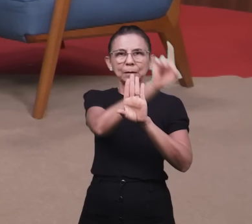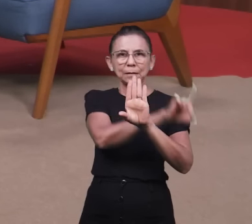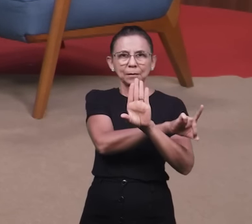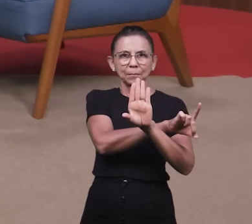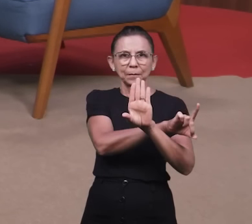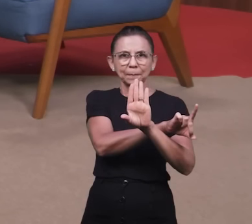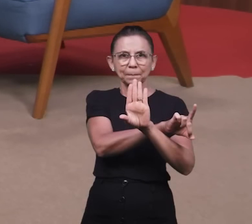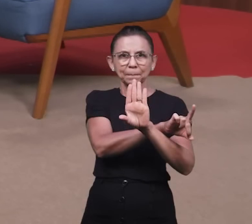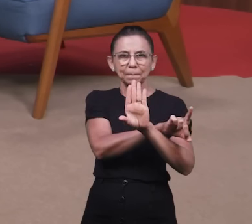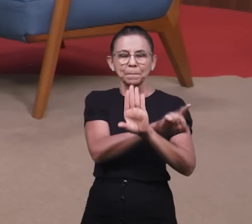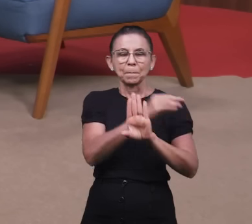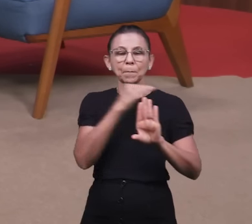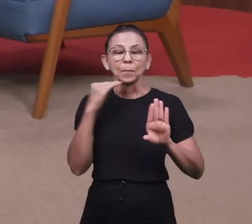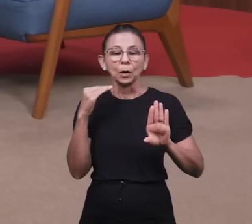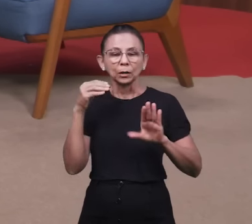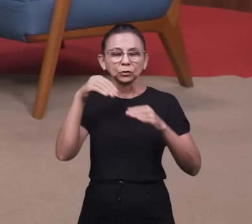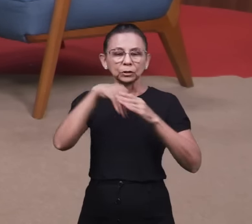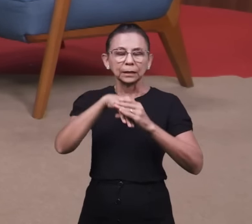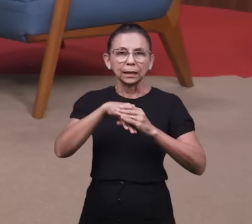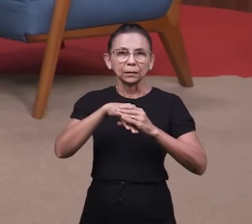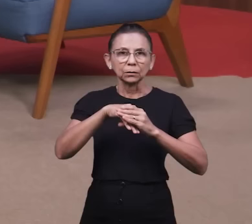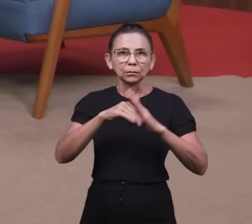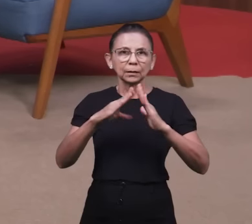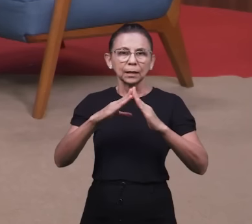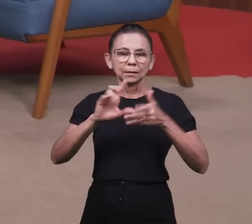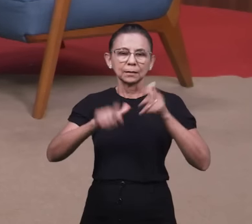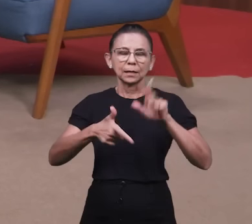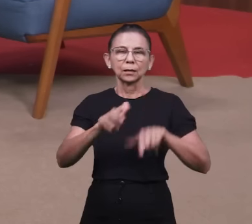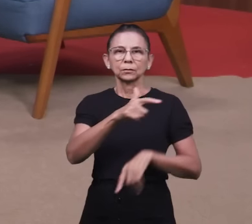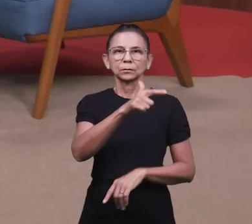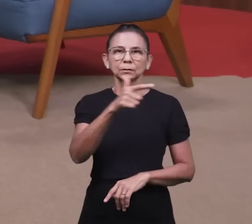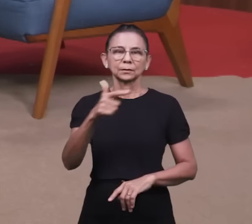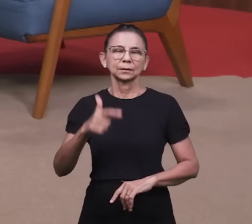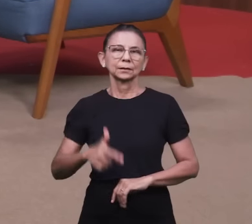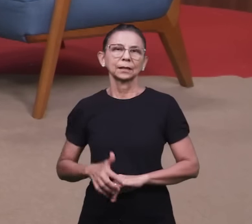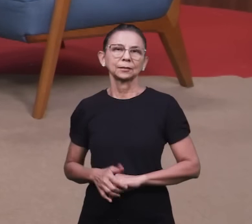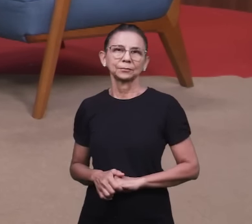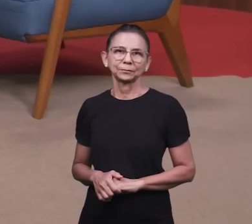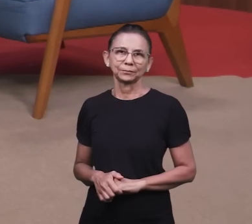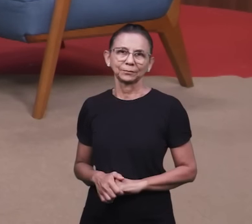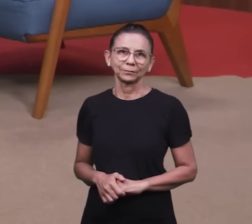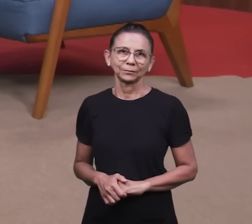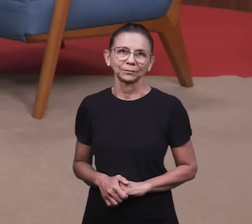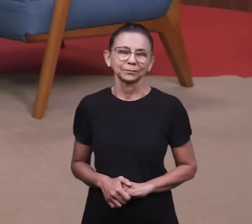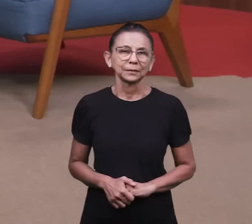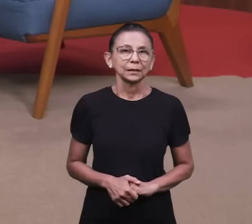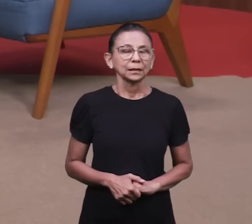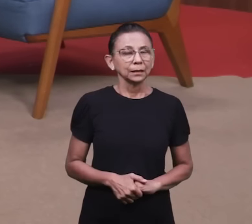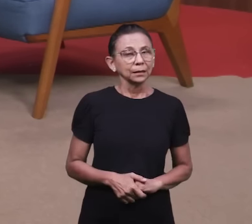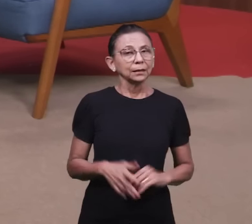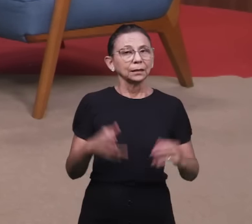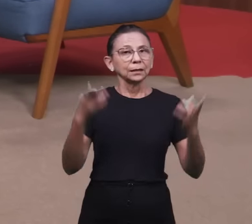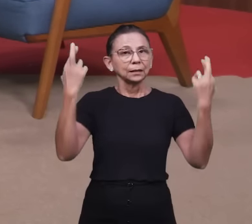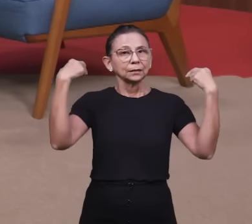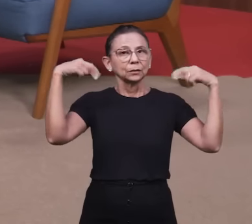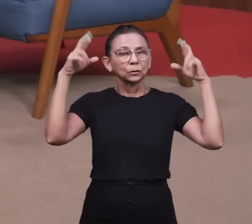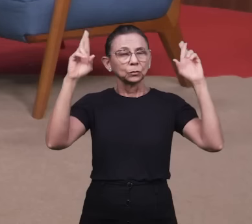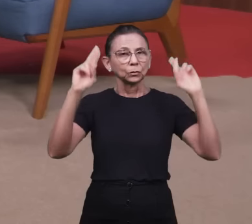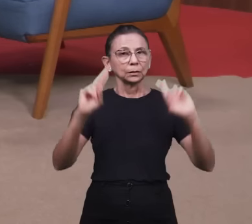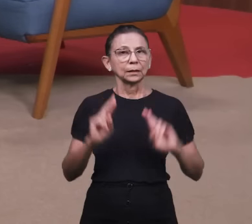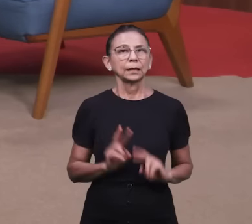que estava sendo o alimento da família naquela